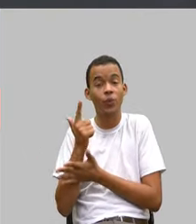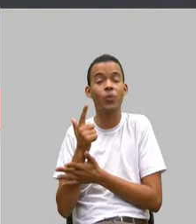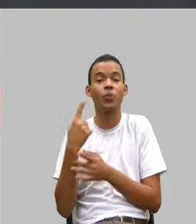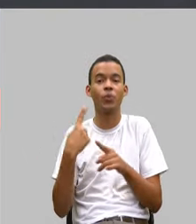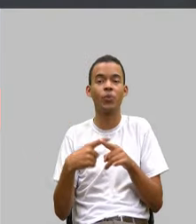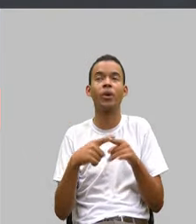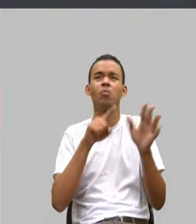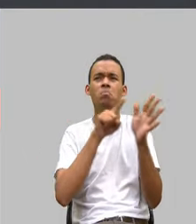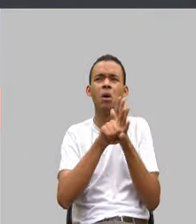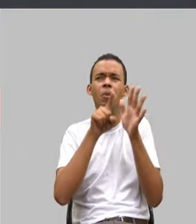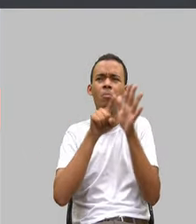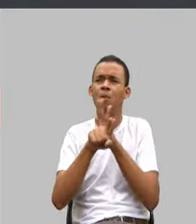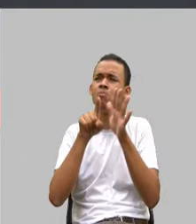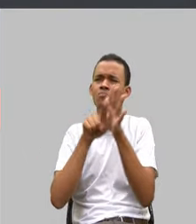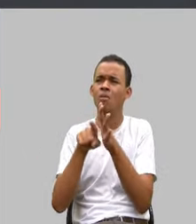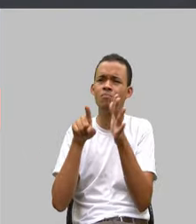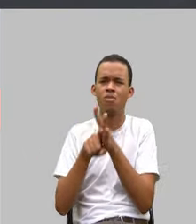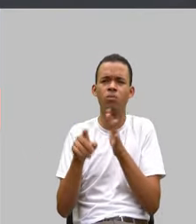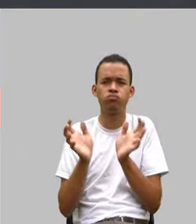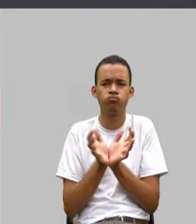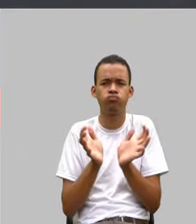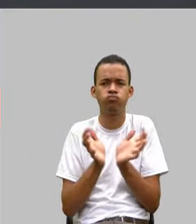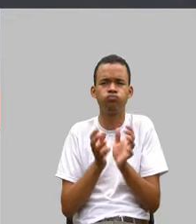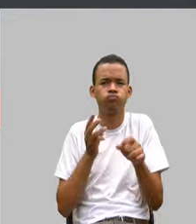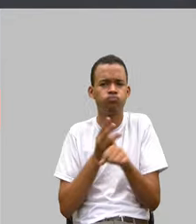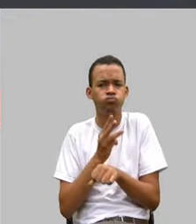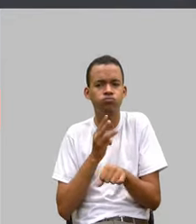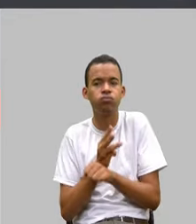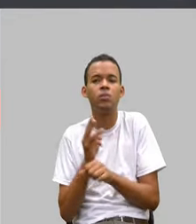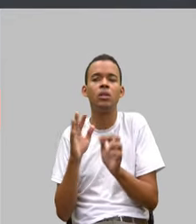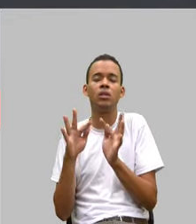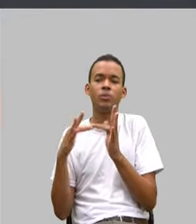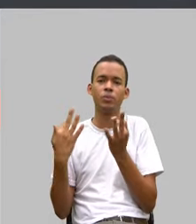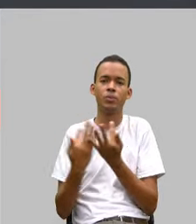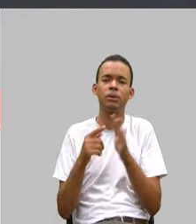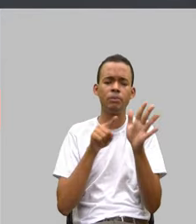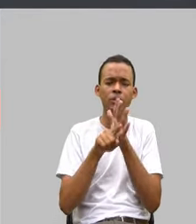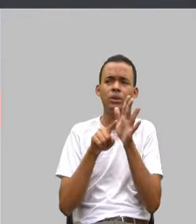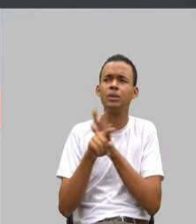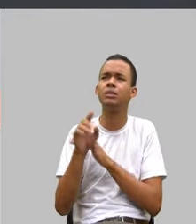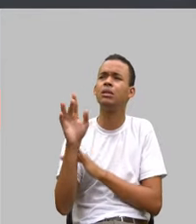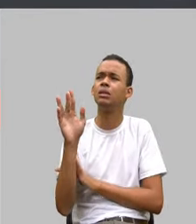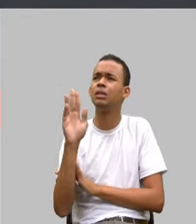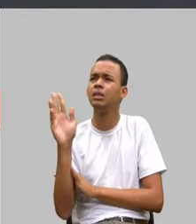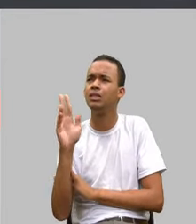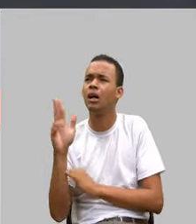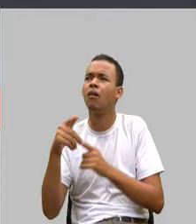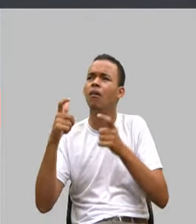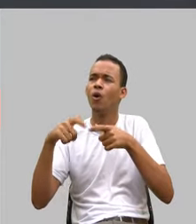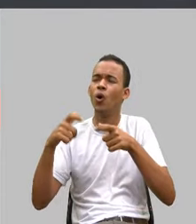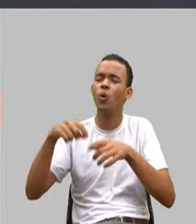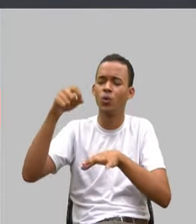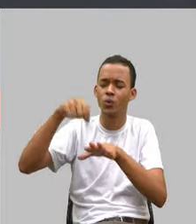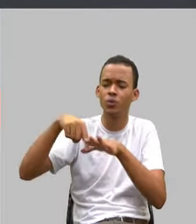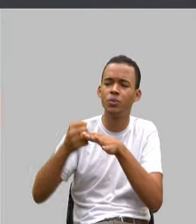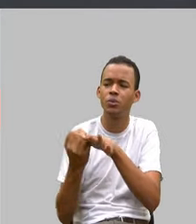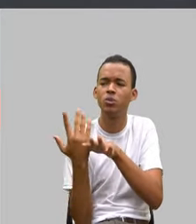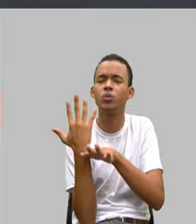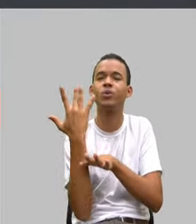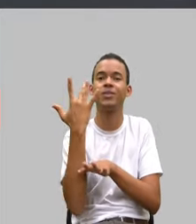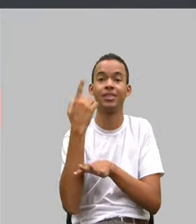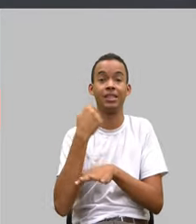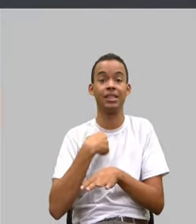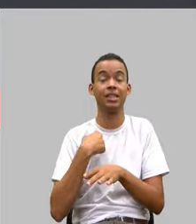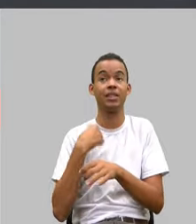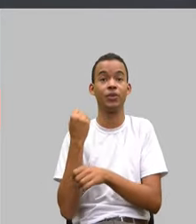para mãe pra outra nos nos grupos de família e não eu quero essa planta eu quero essa planta há 10 anos atrás eu consegui